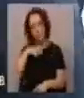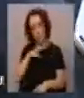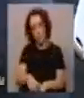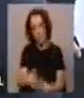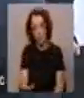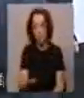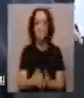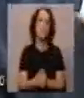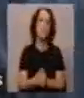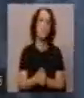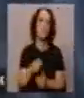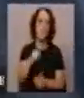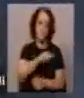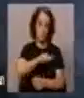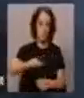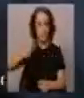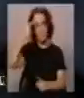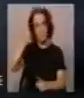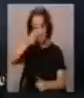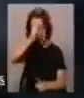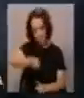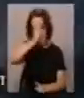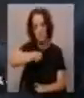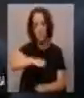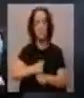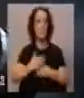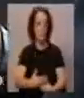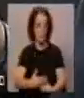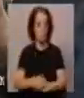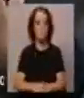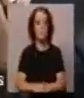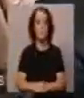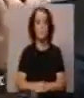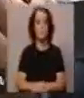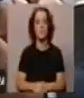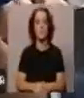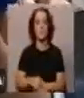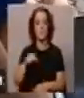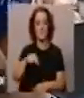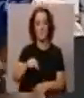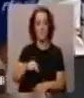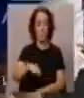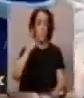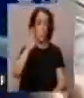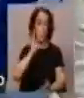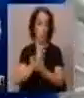vê-se, e aqui tem na camisola, pela dignidade da enfermagem, esta mobilização neste que é o último dia de